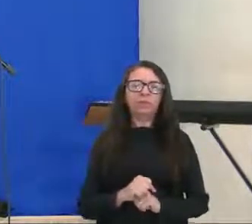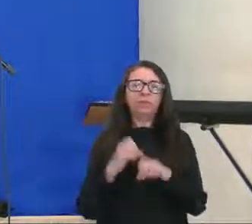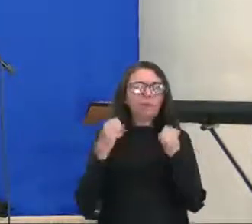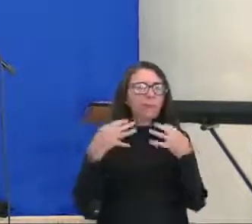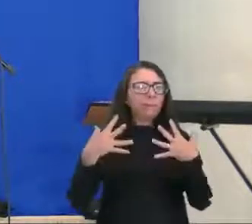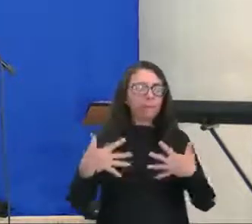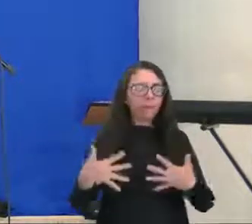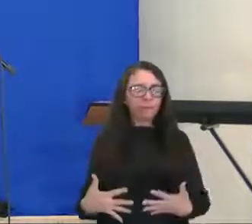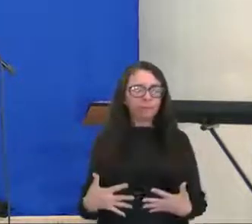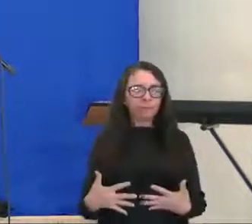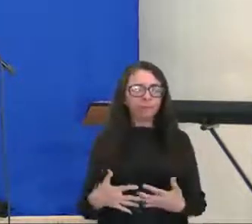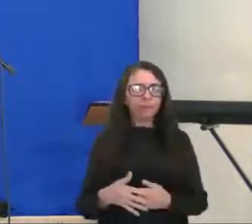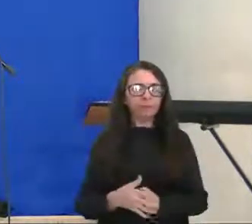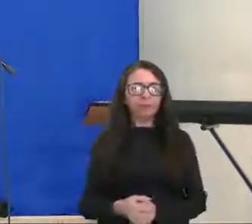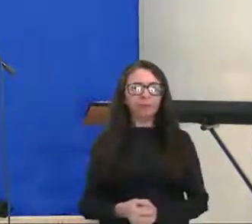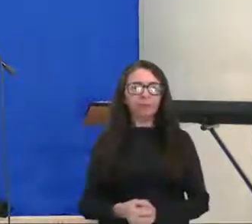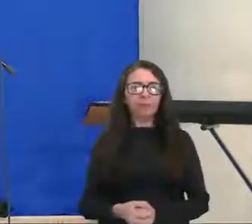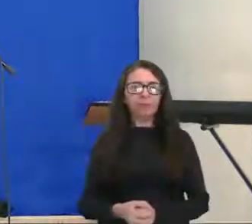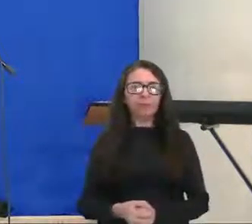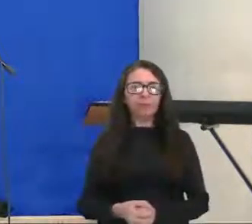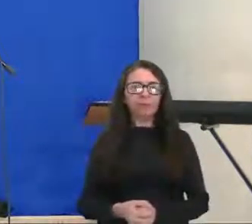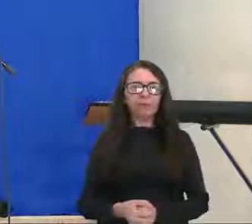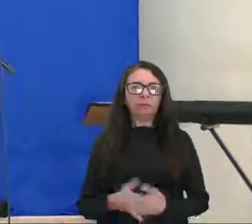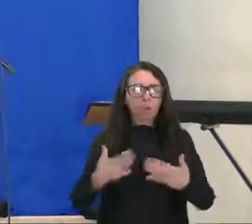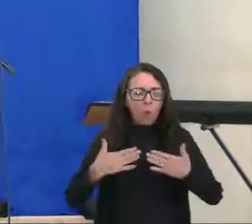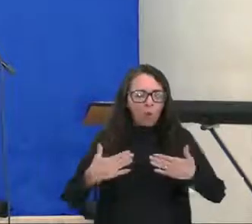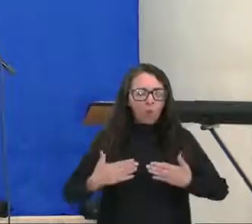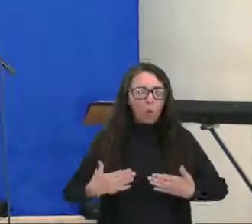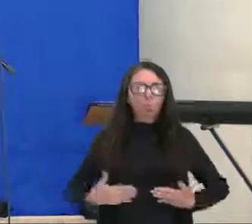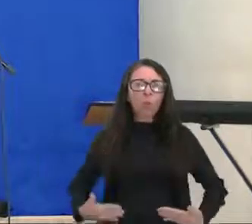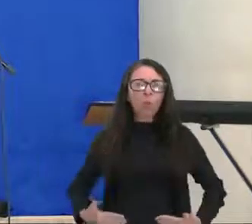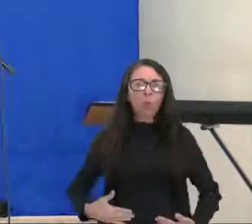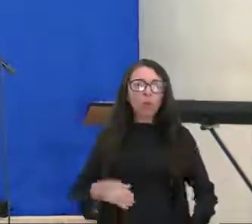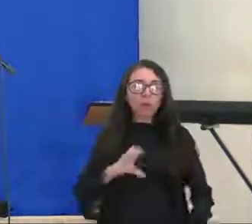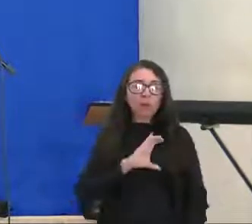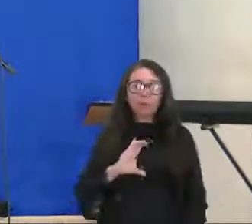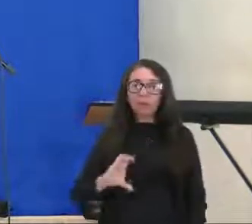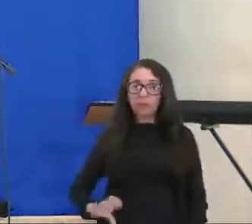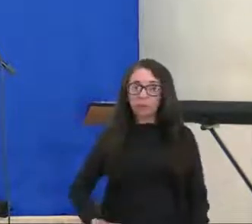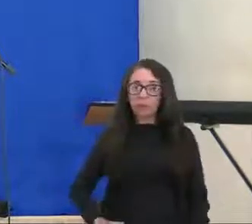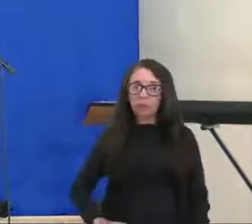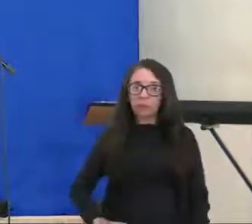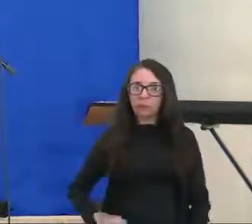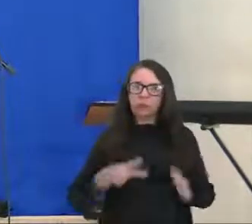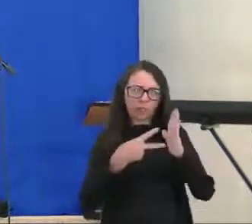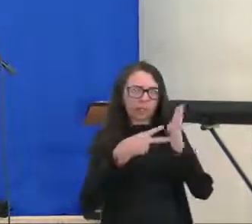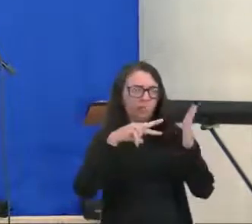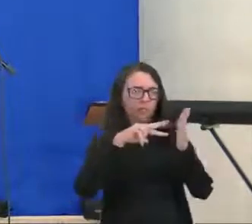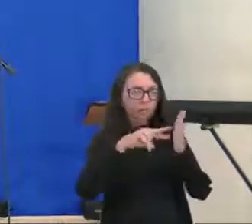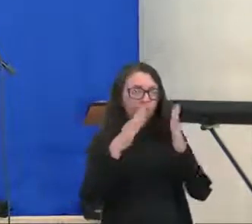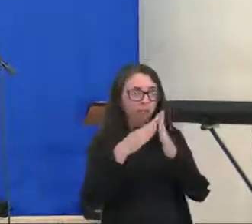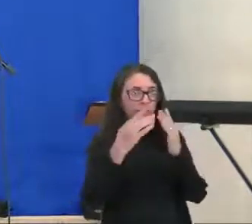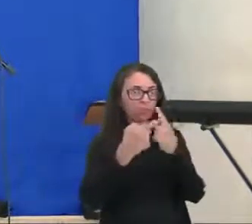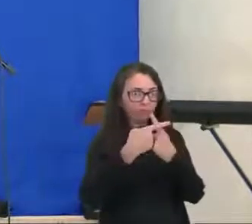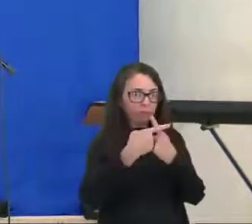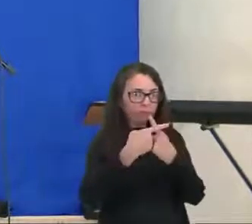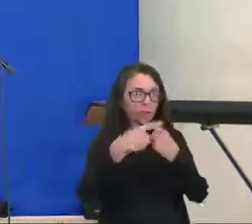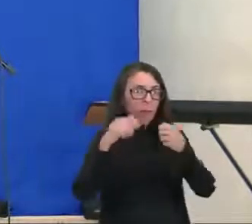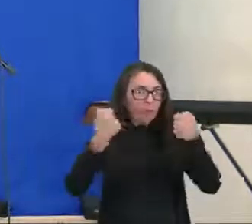nós falamos sobre que o corpo de Cristo deve ter uma atitude, as seguintes atitudes,